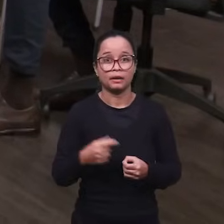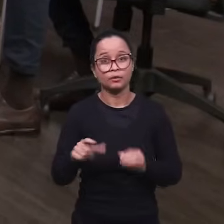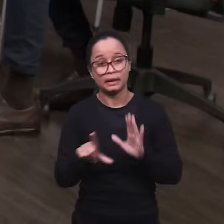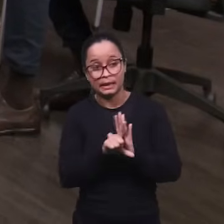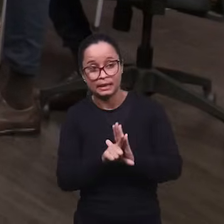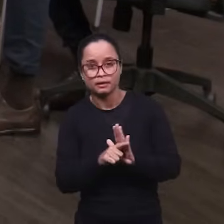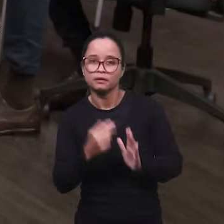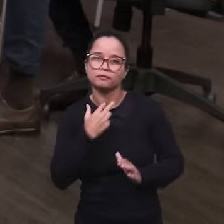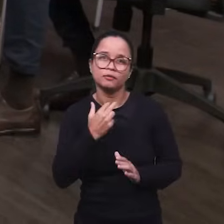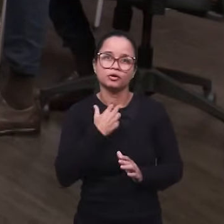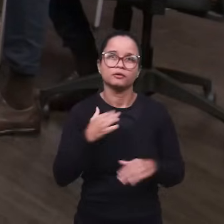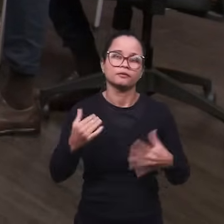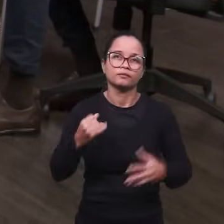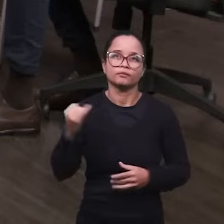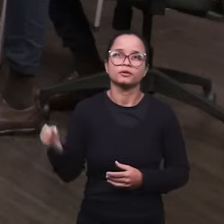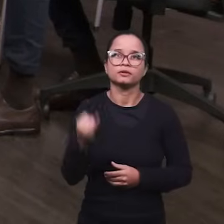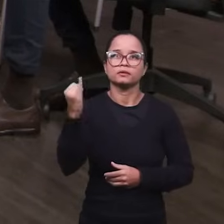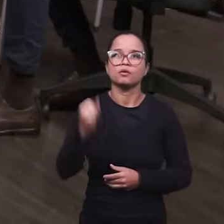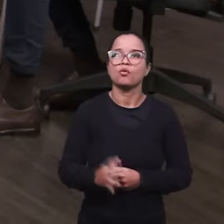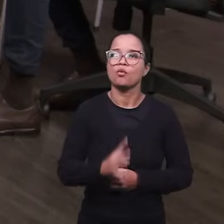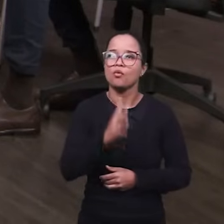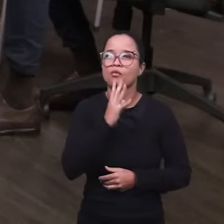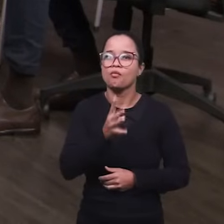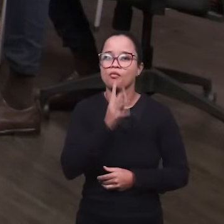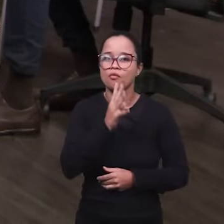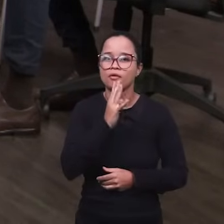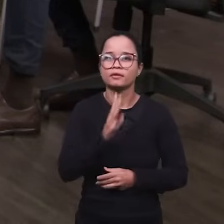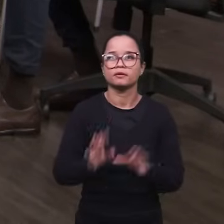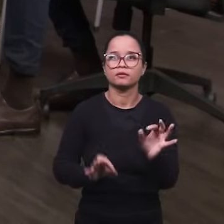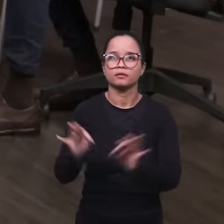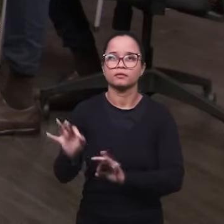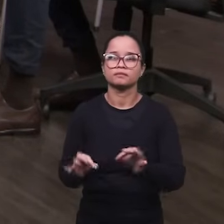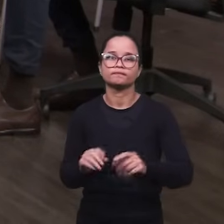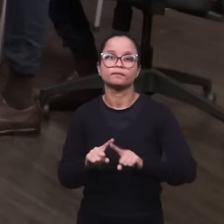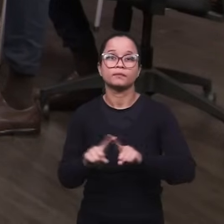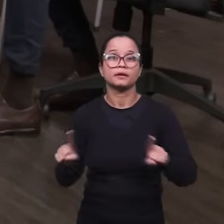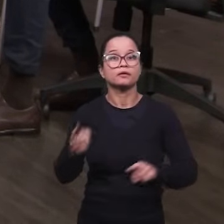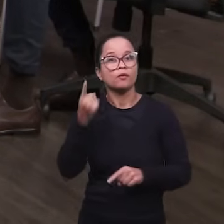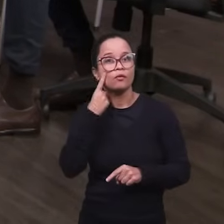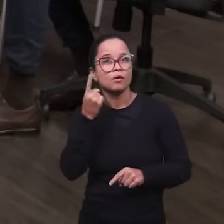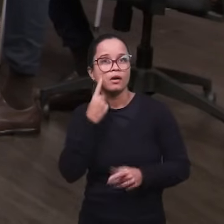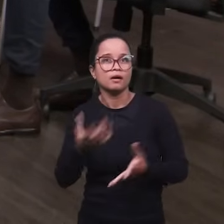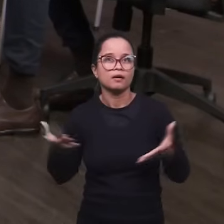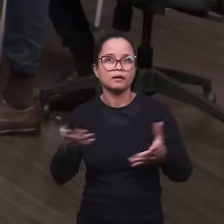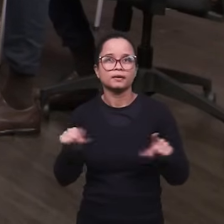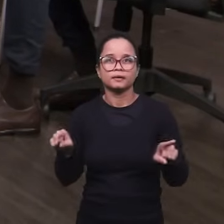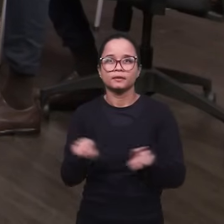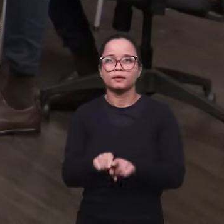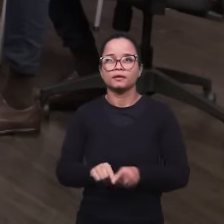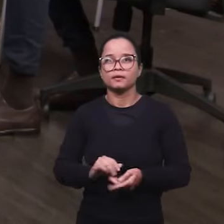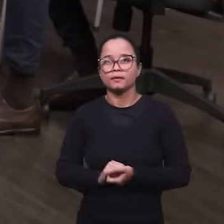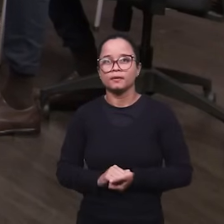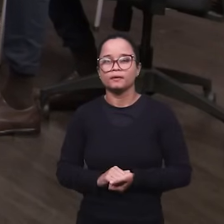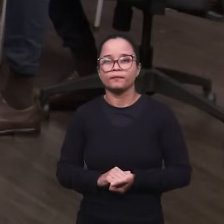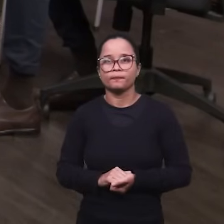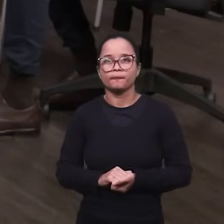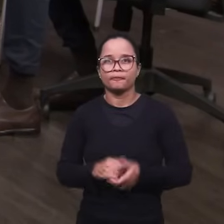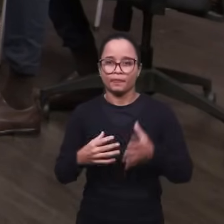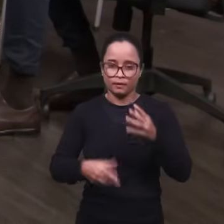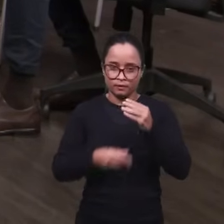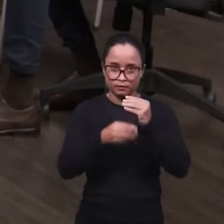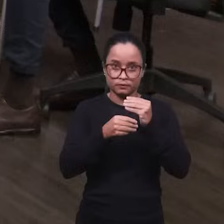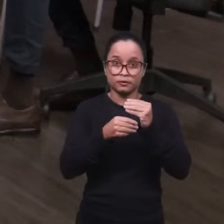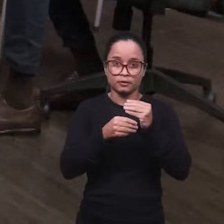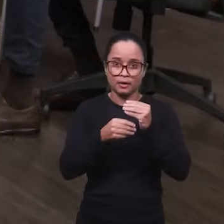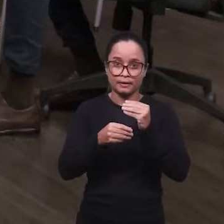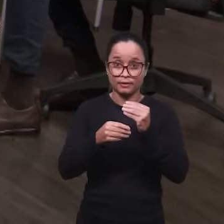que veda. Então é importante também conhecer e se planejar. Mas eu vejo sempre a